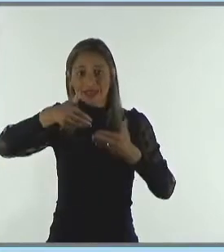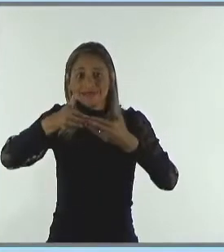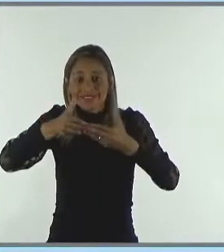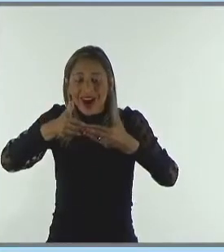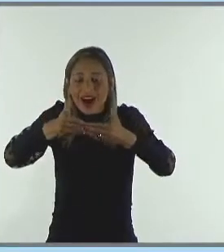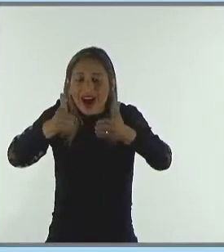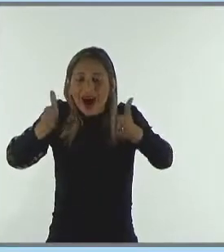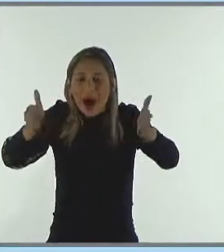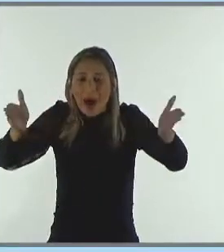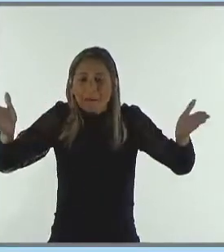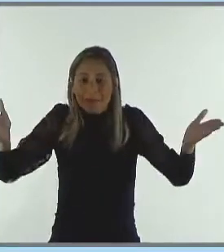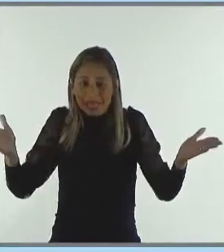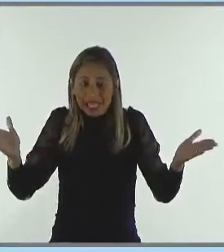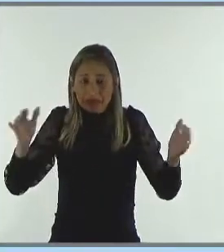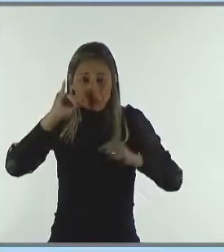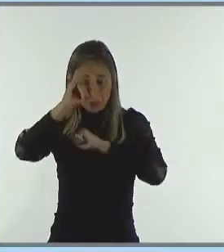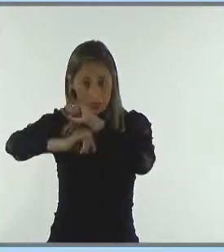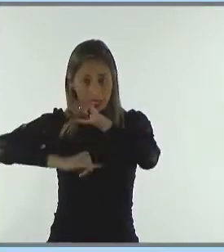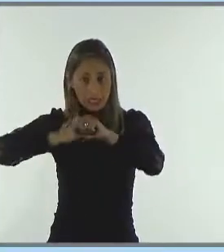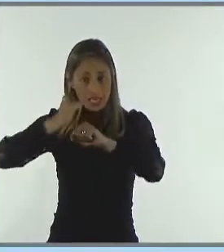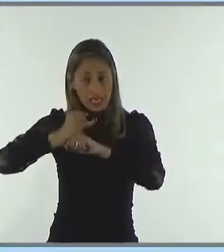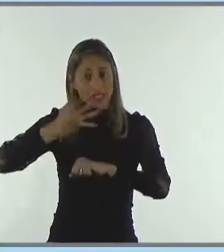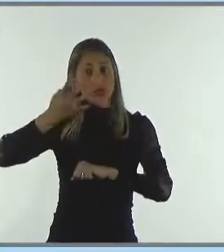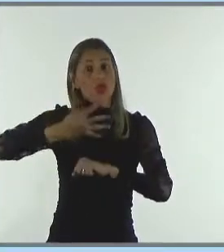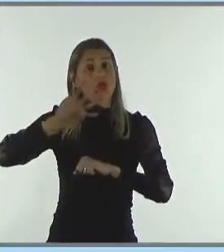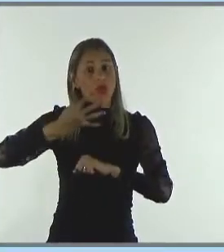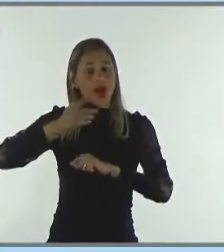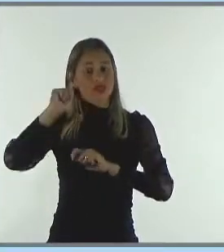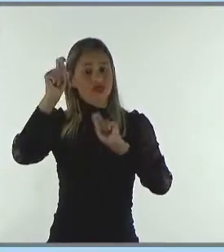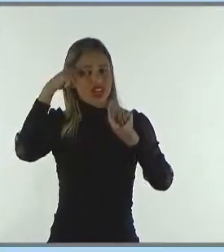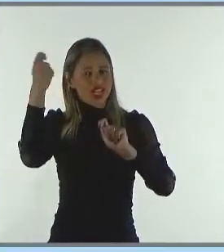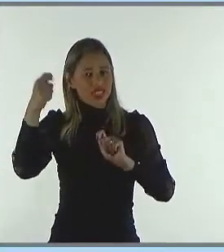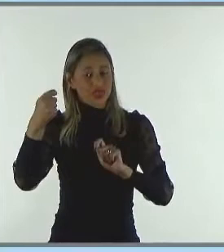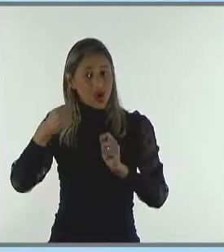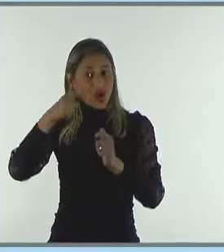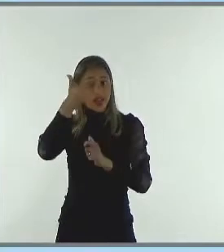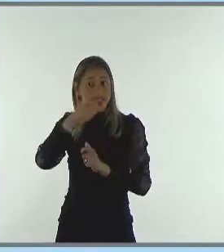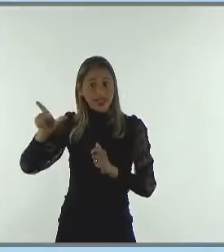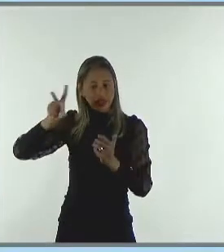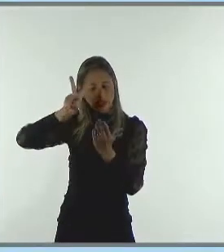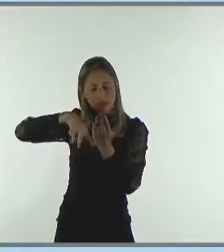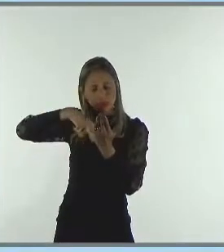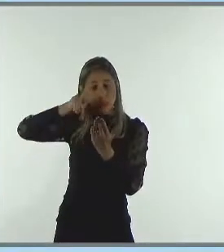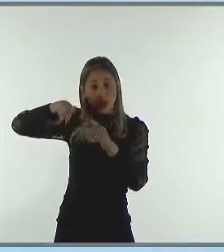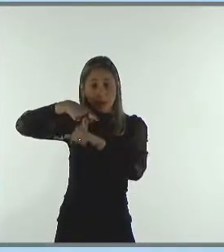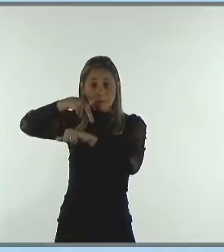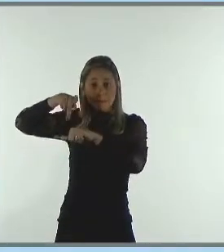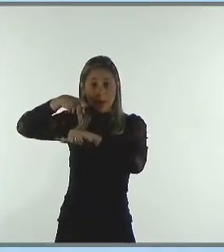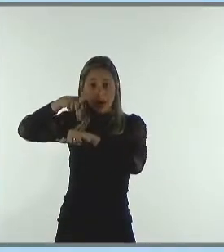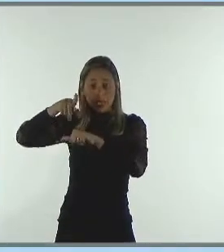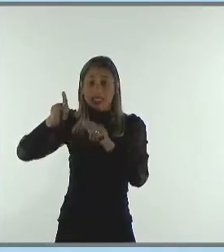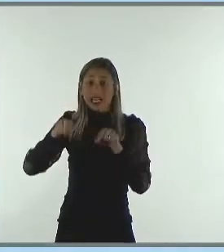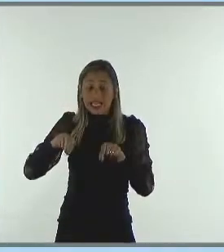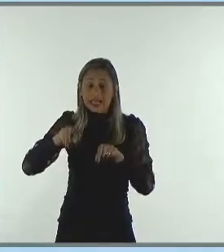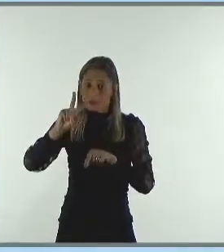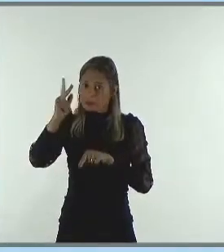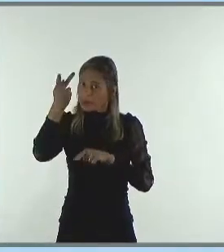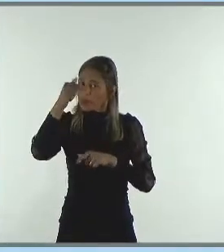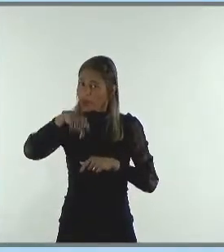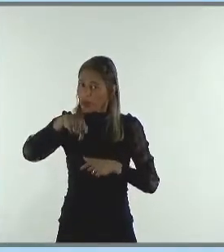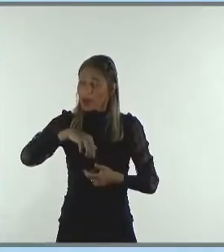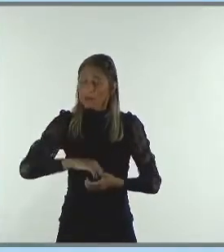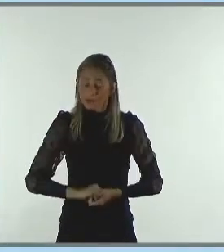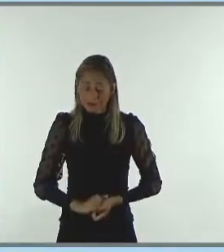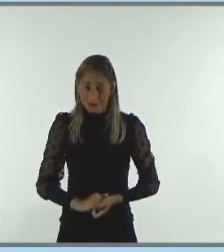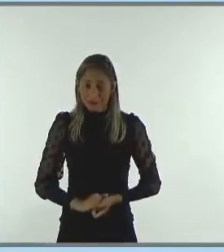né, essa edição virtual do 4º Festival Literário Internacional, o FliBH.